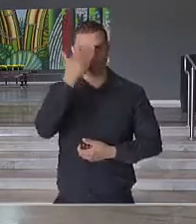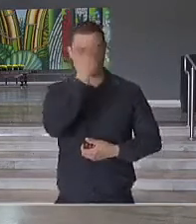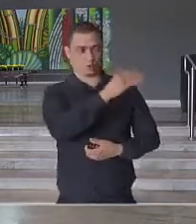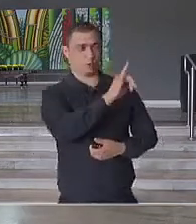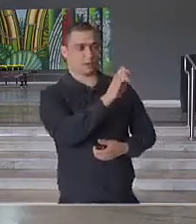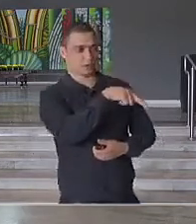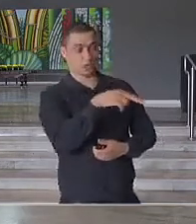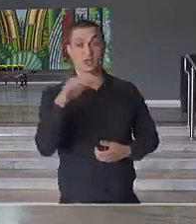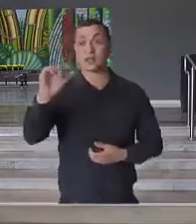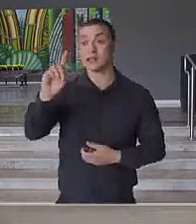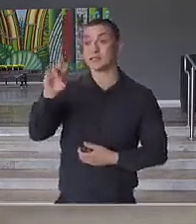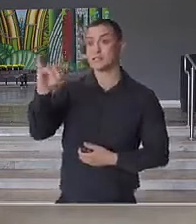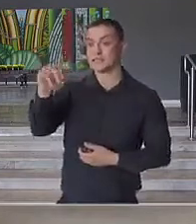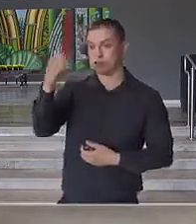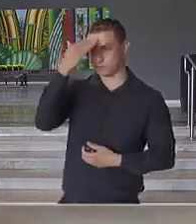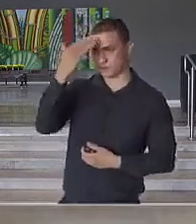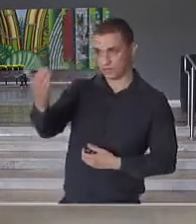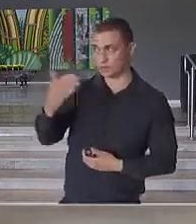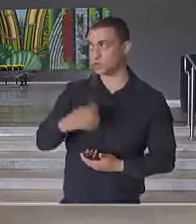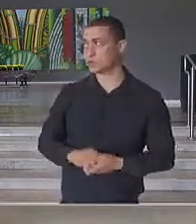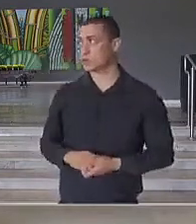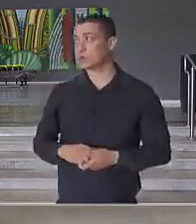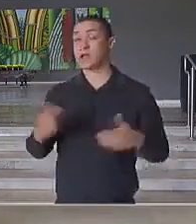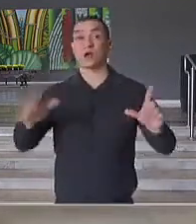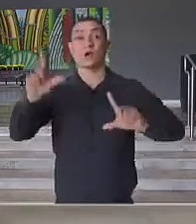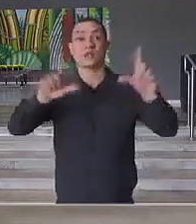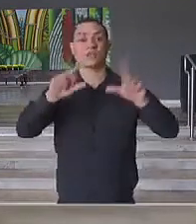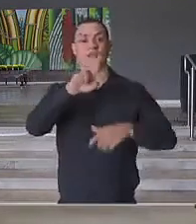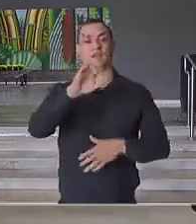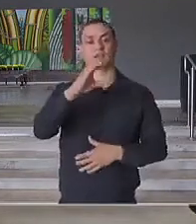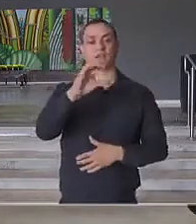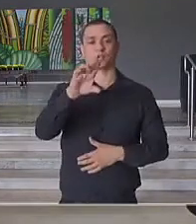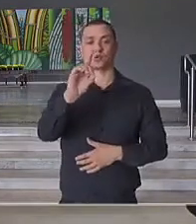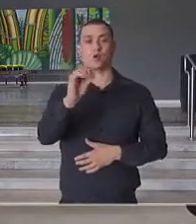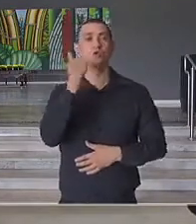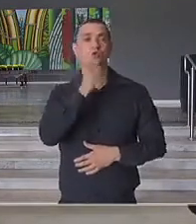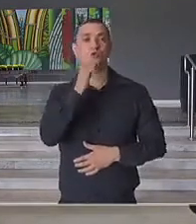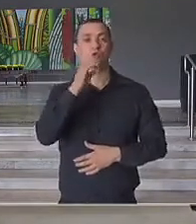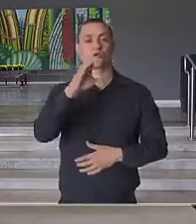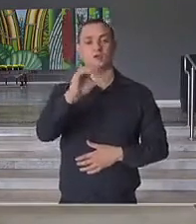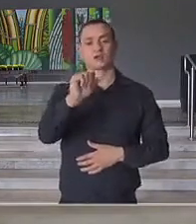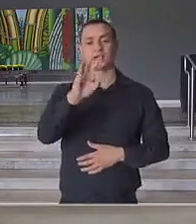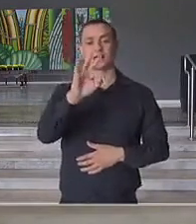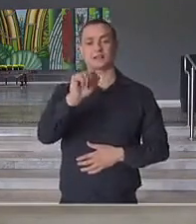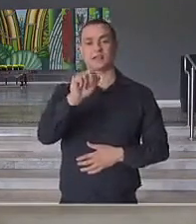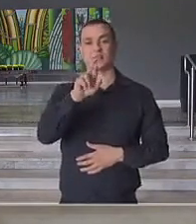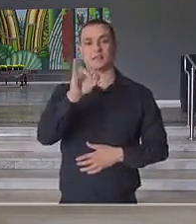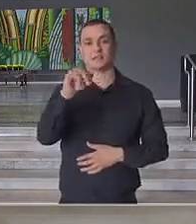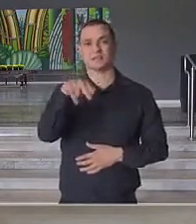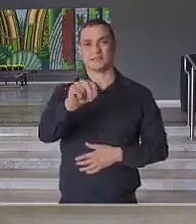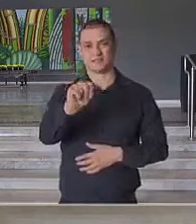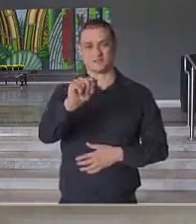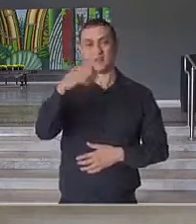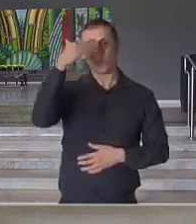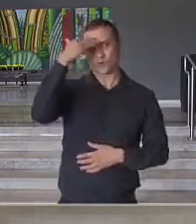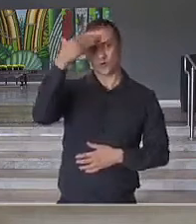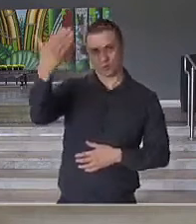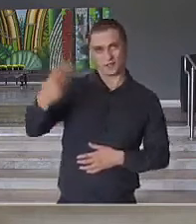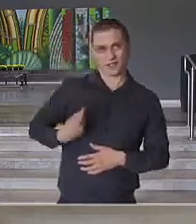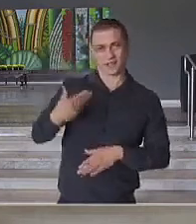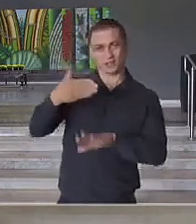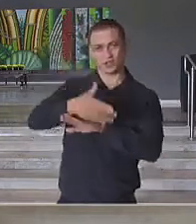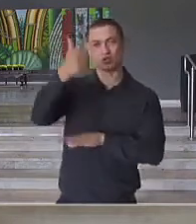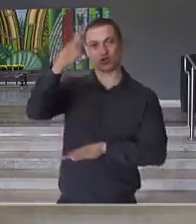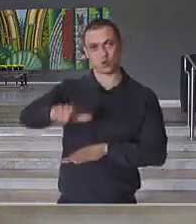Gorenstein. Adriano, obrigado. Vamos agora à Record TV com Catarina Hong. Catarina, obrigado por estar aqui mais uma vez